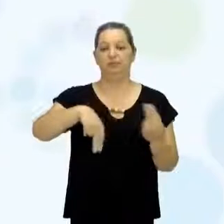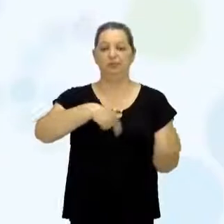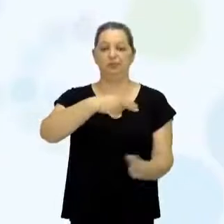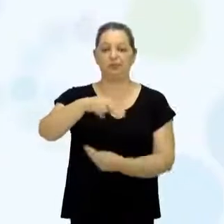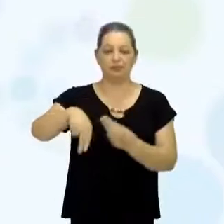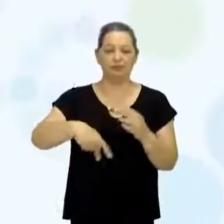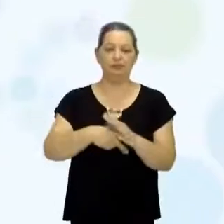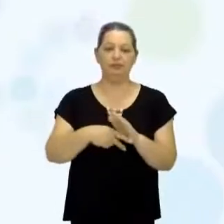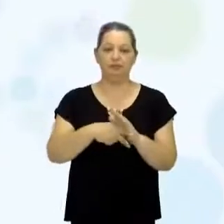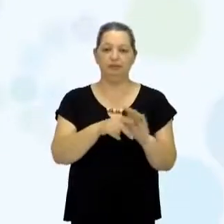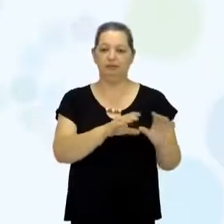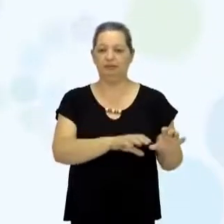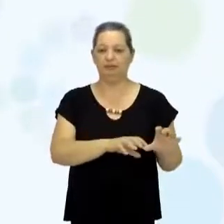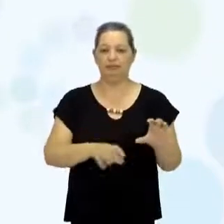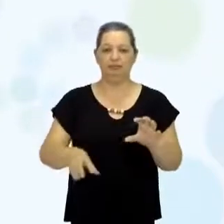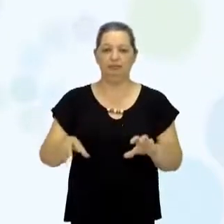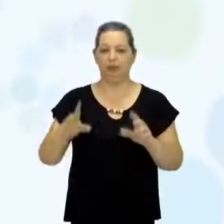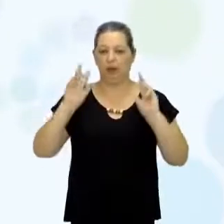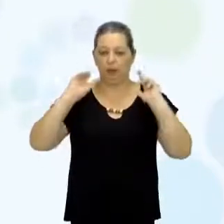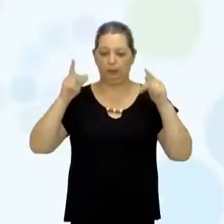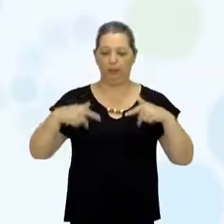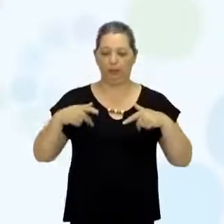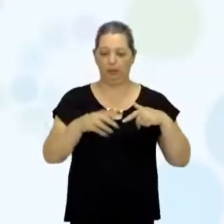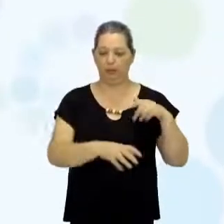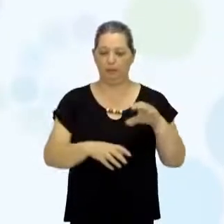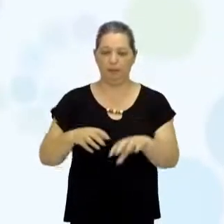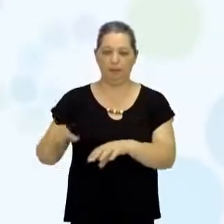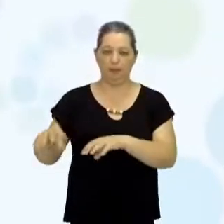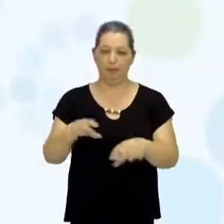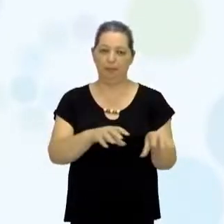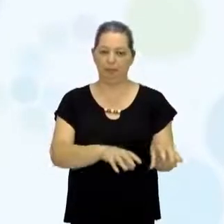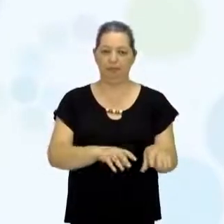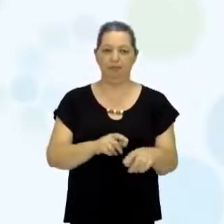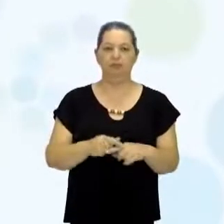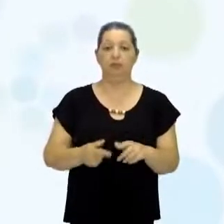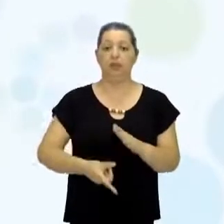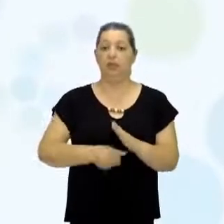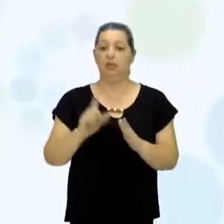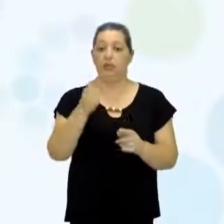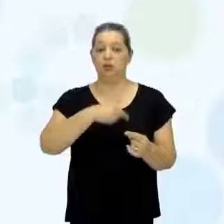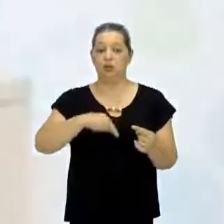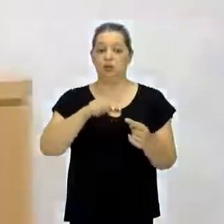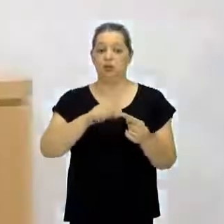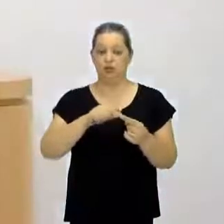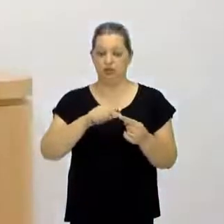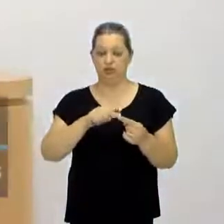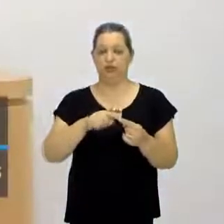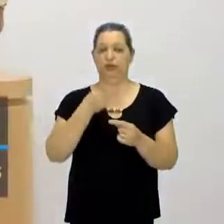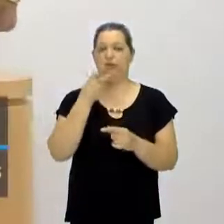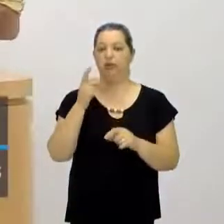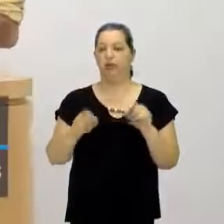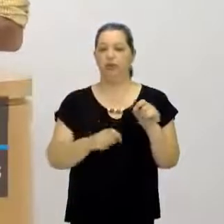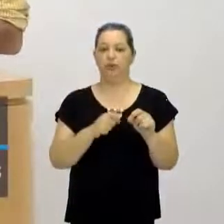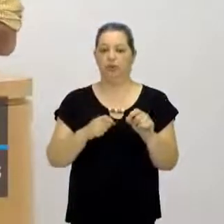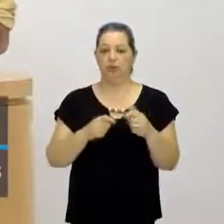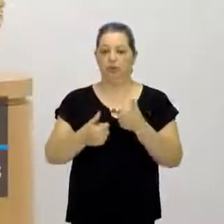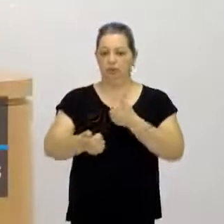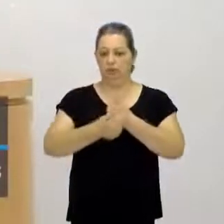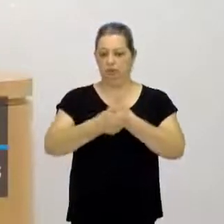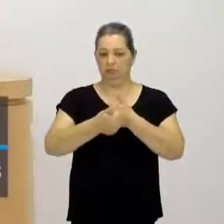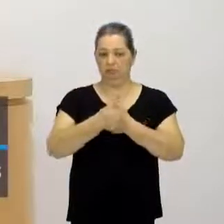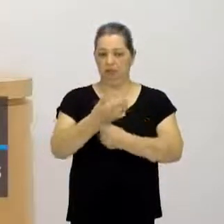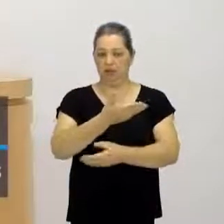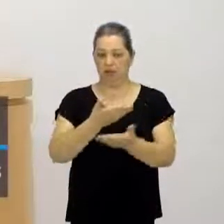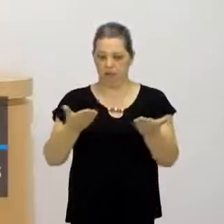territórios, deslocamentos humanos. E antes de falar do objetivo, eu vou aqui para Vou falar um pouquinho mais de perto com